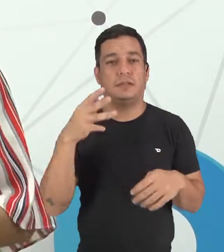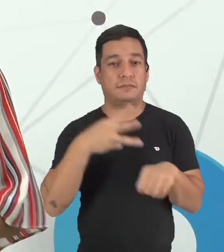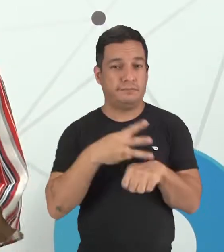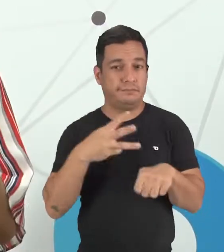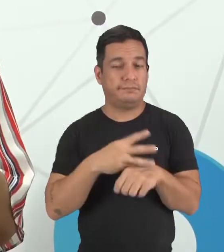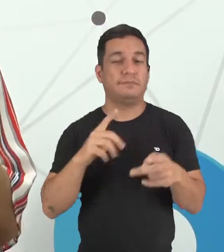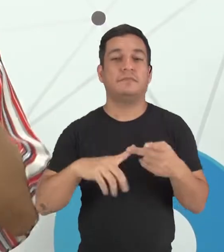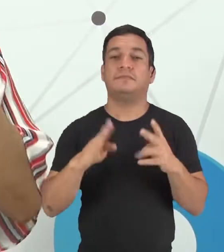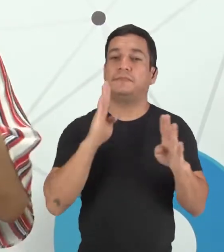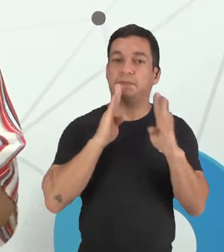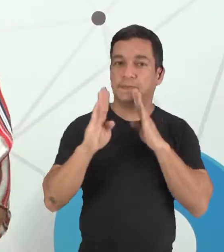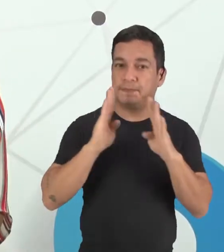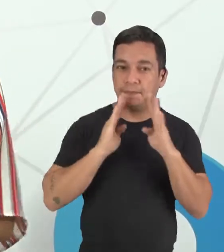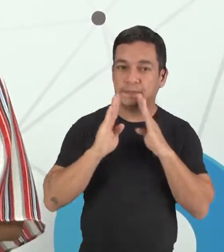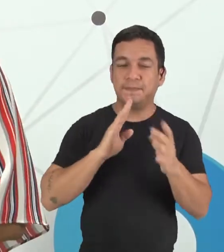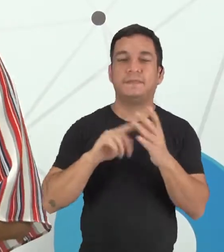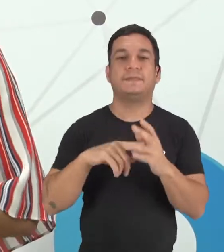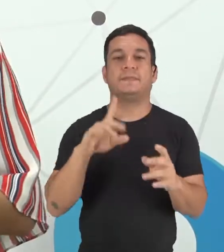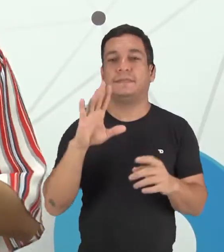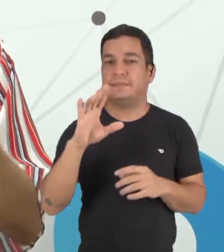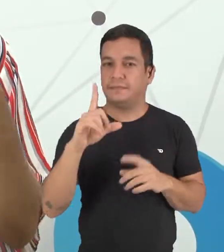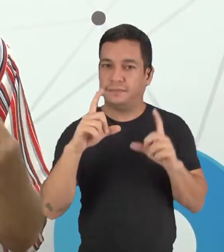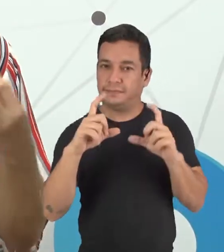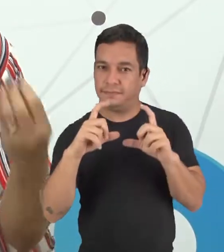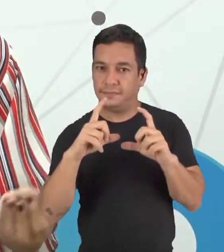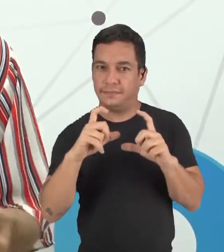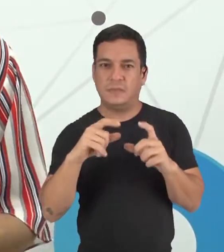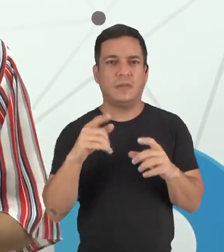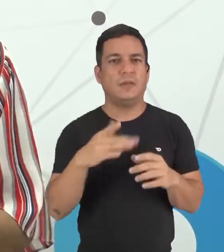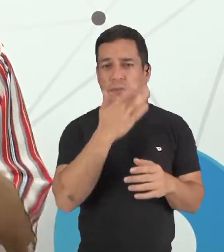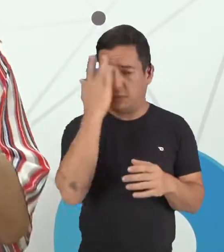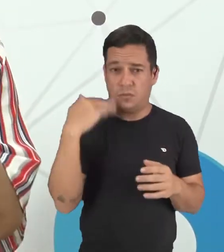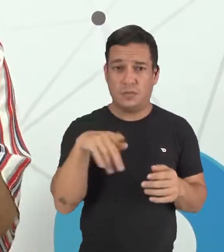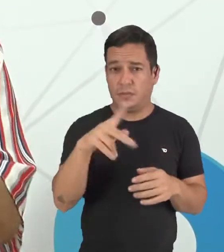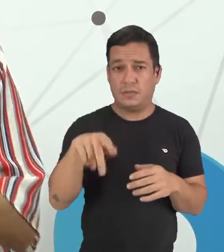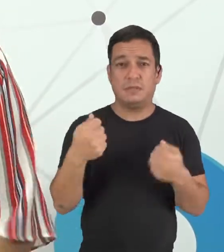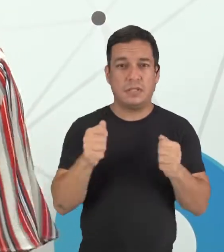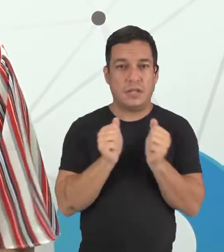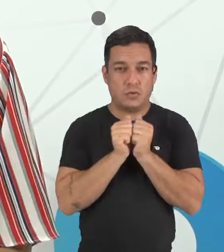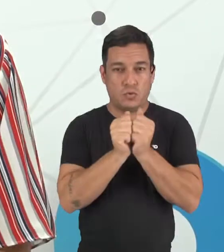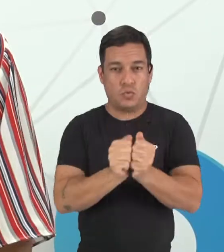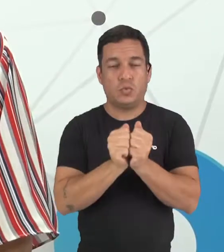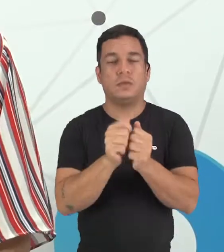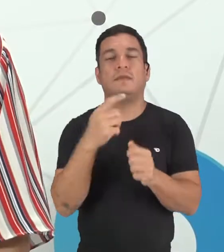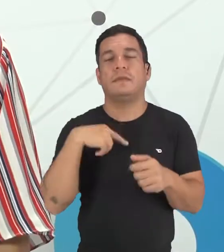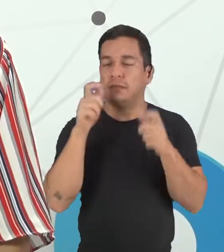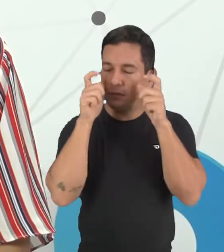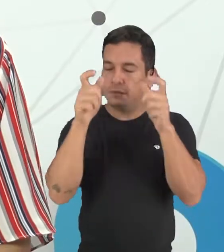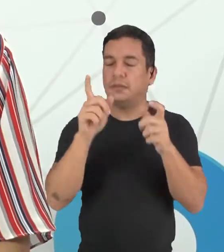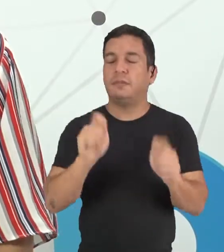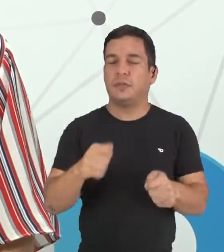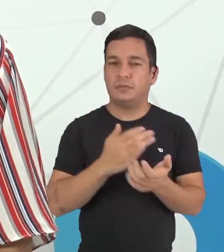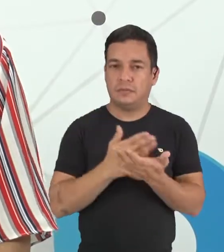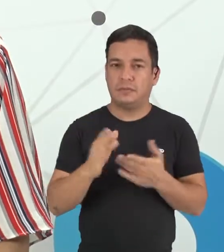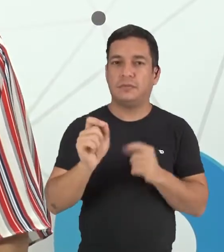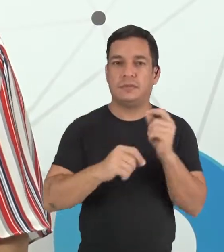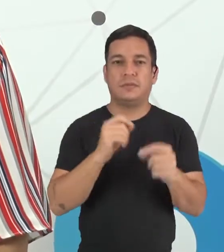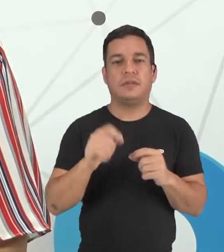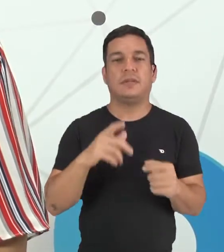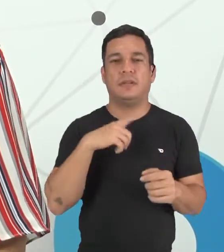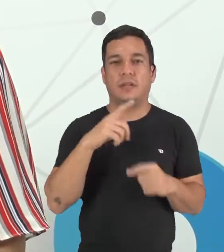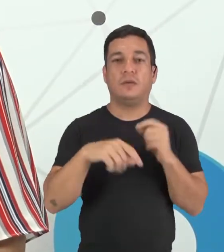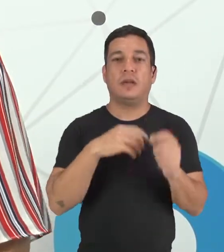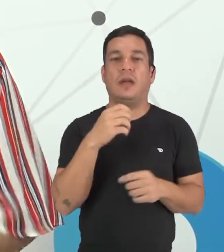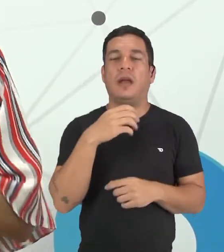de Facebook, a tua senha de Instagram, com quem você deve andar, fique atenta. Você pode estar no início de um